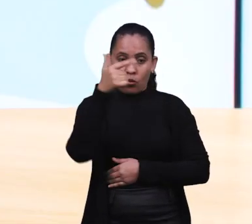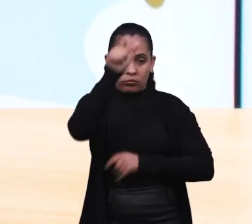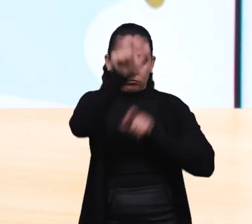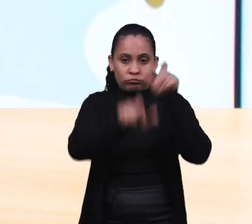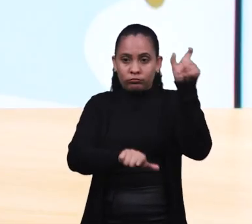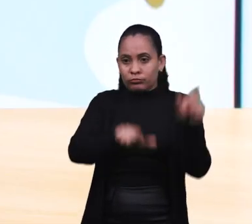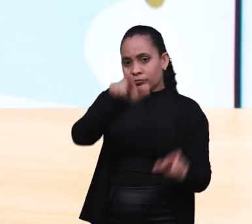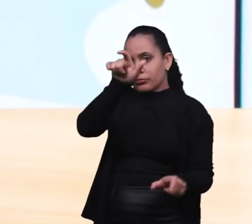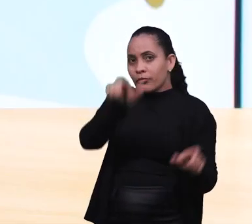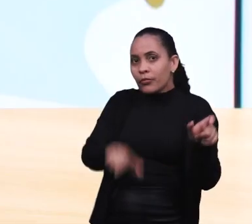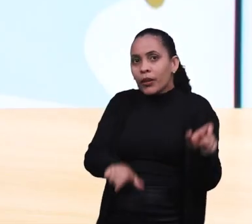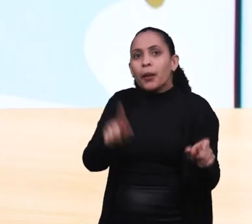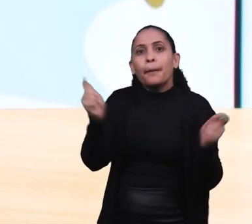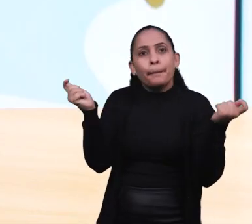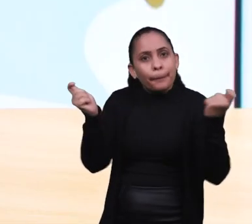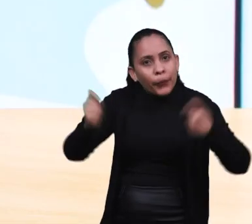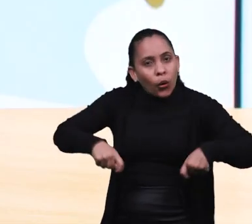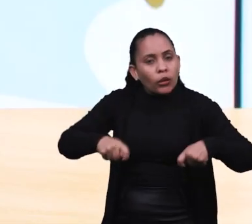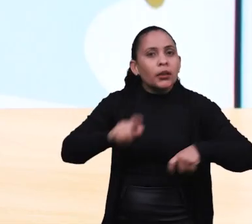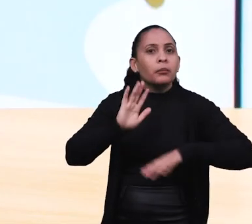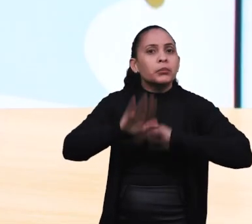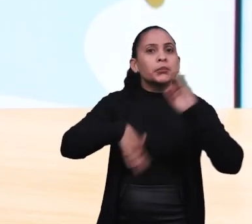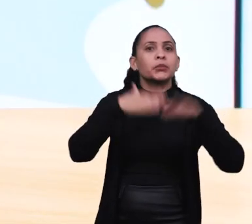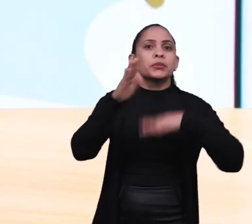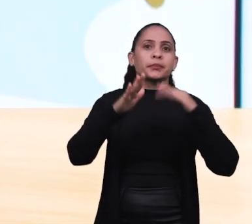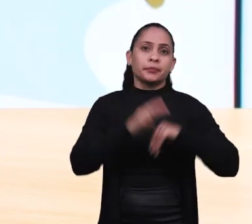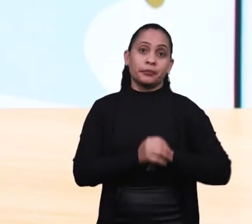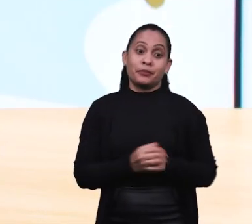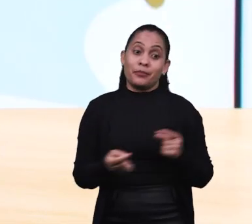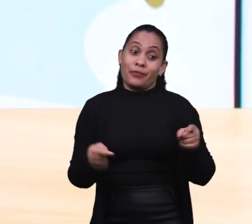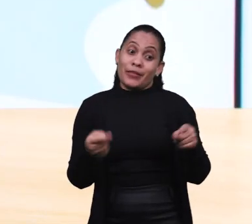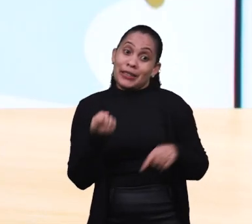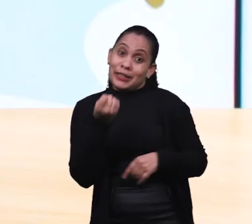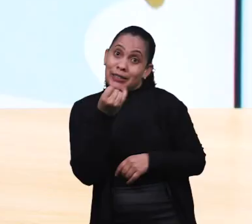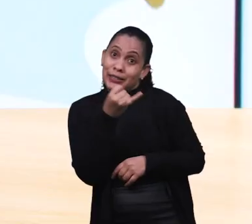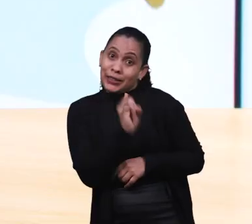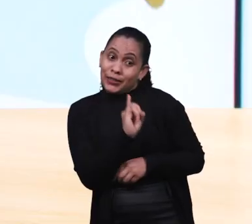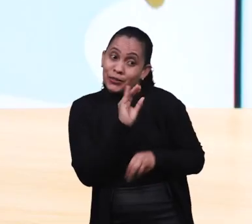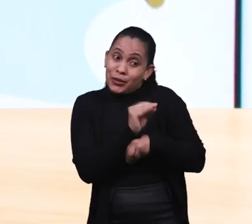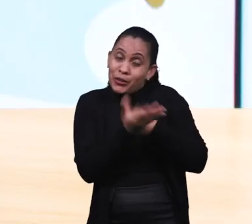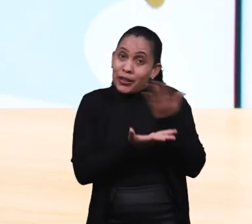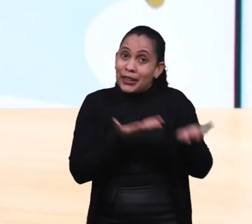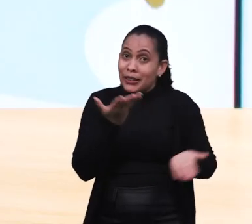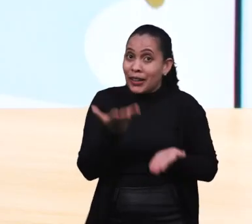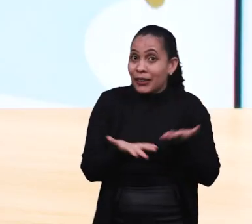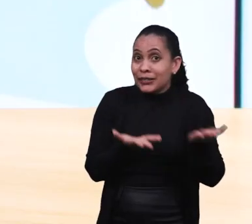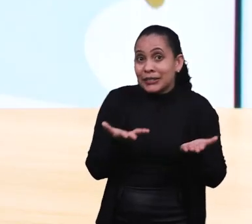são neurodivergentes podem produzir, mas se ele não for bem tratado, essa